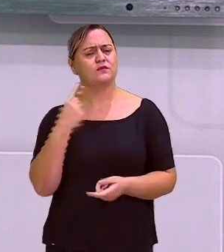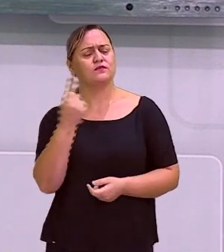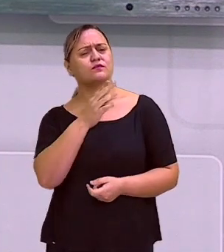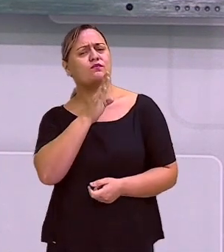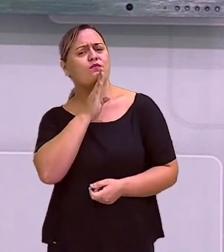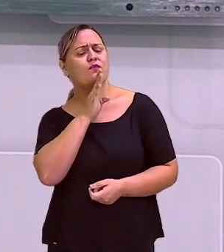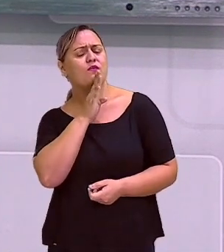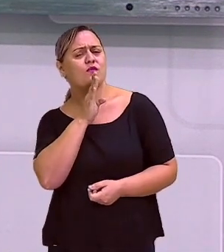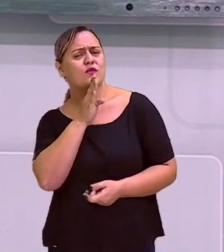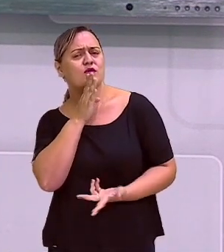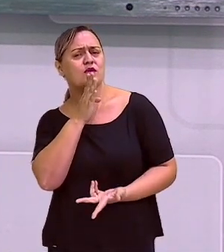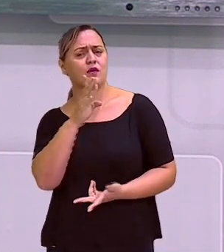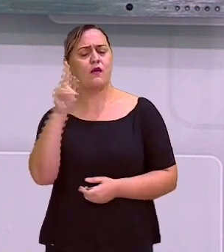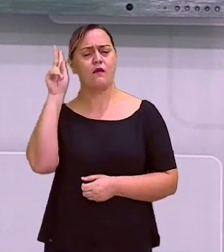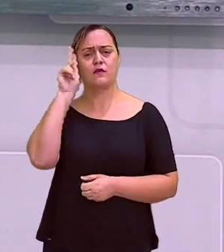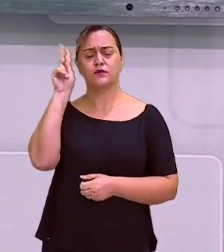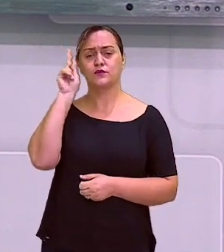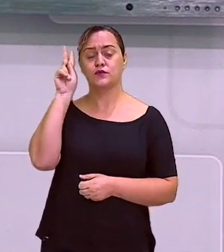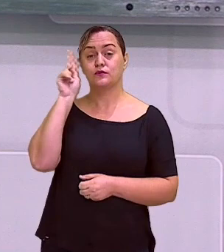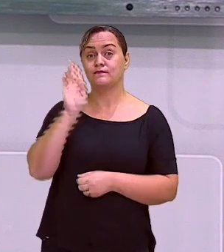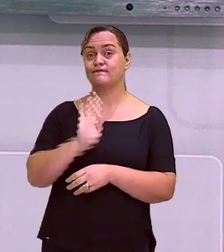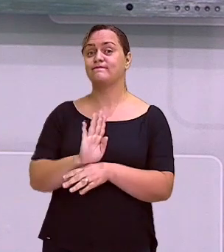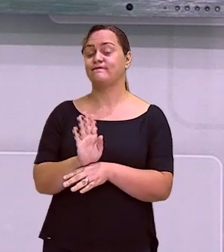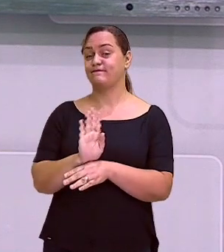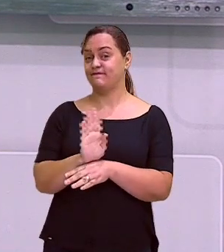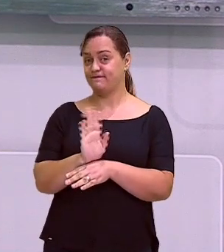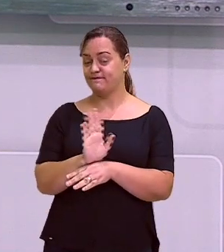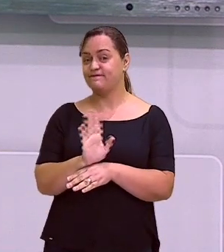um pouquinho da história do cinema.